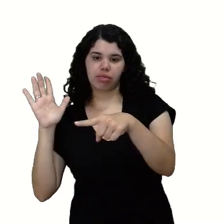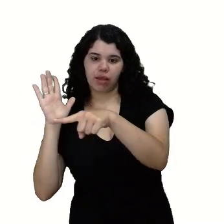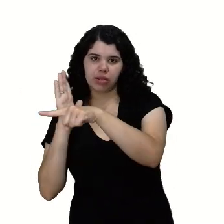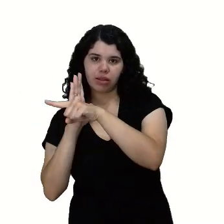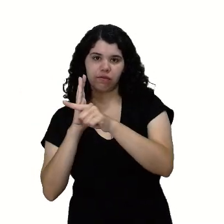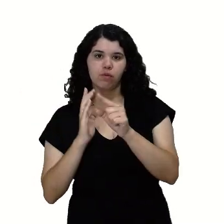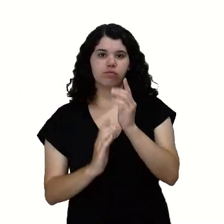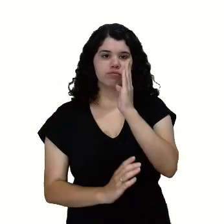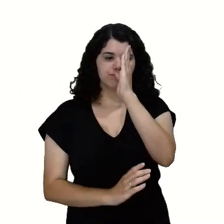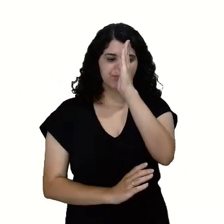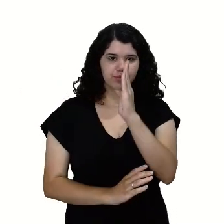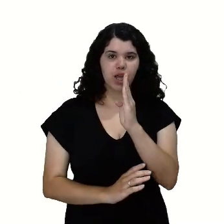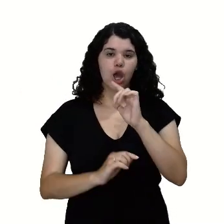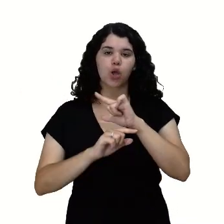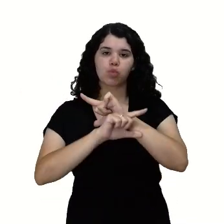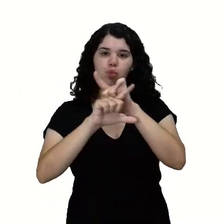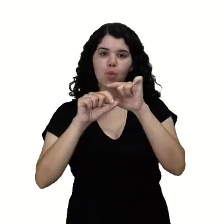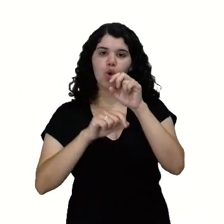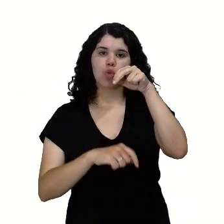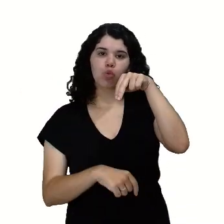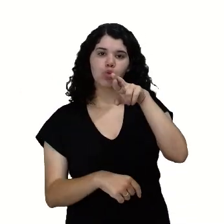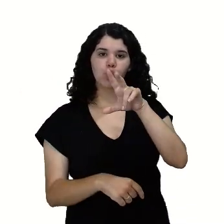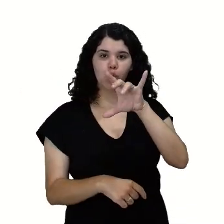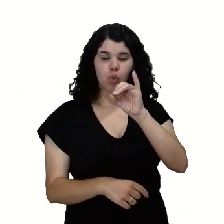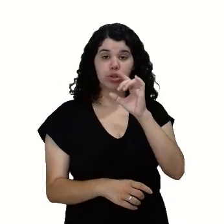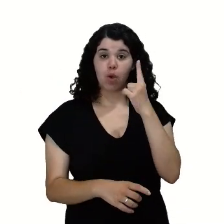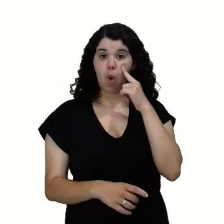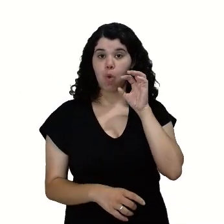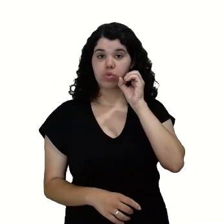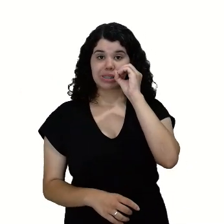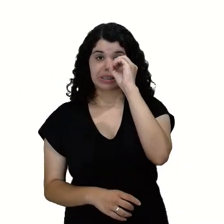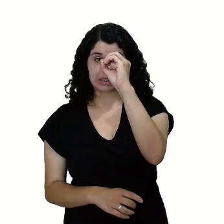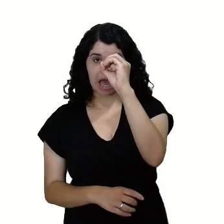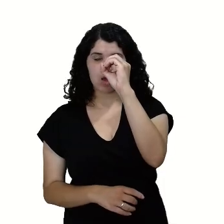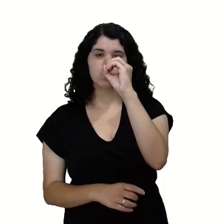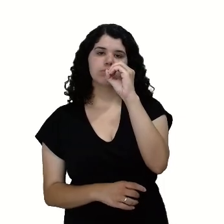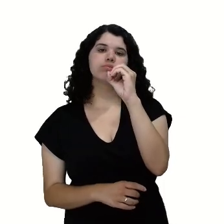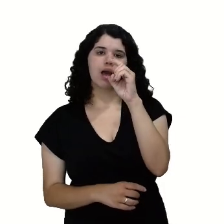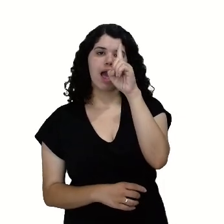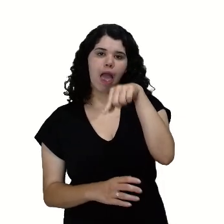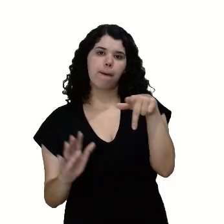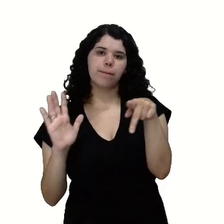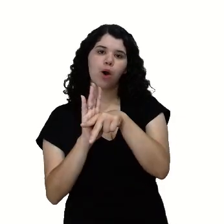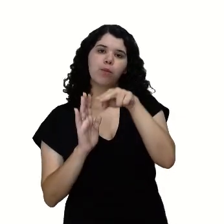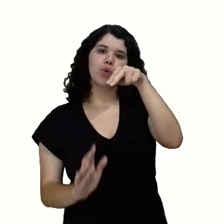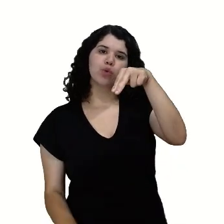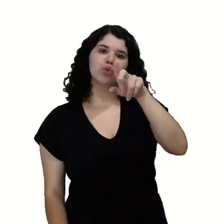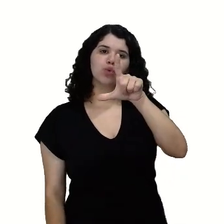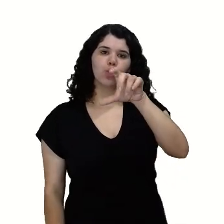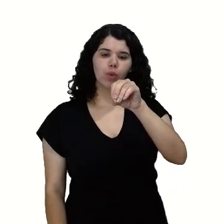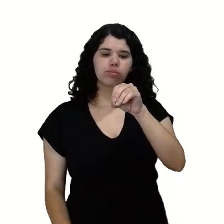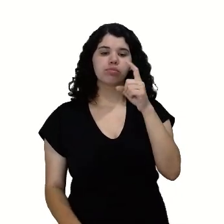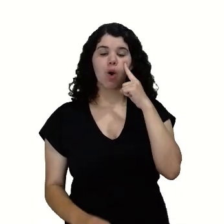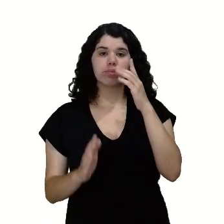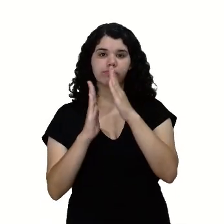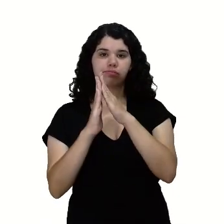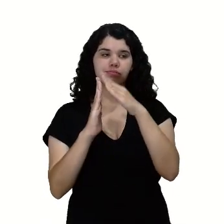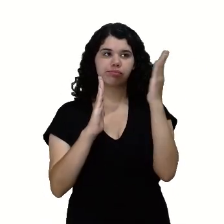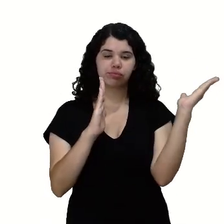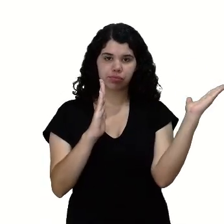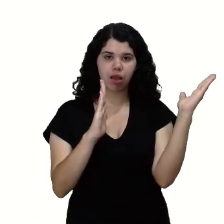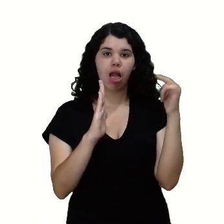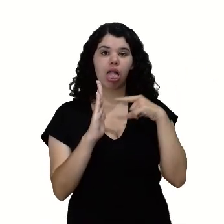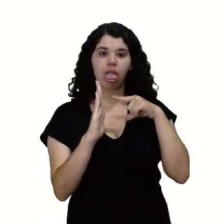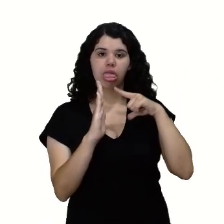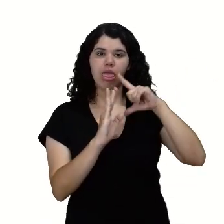ali pelo ponto central, que é o zero. Então o zero é o nulo e a gente vai ter a seguinte organização. Para o lado direito,